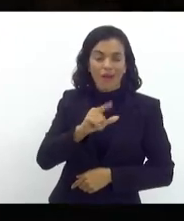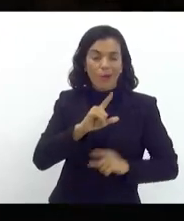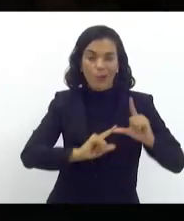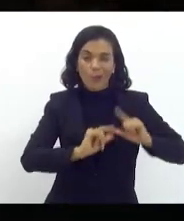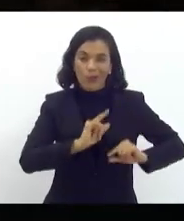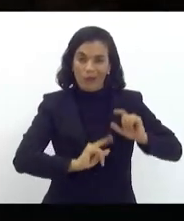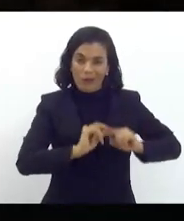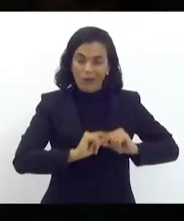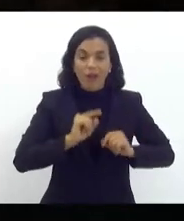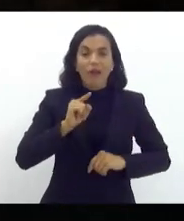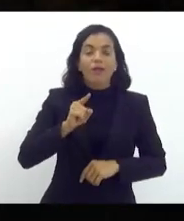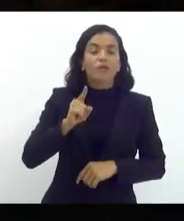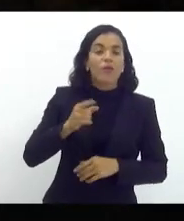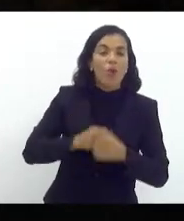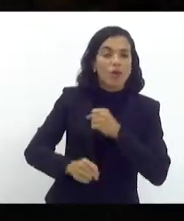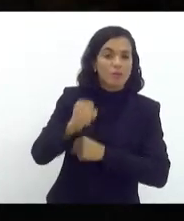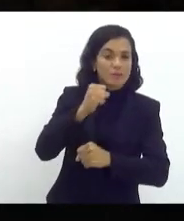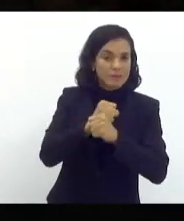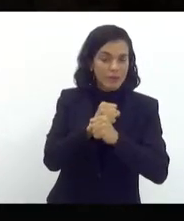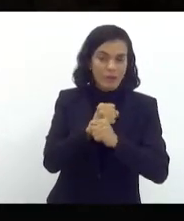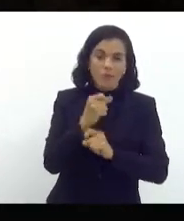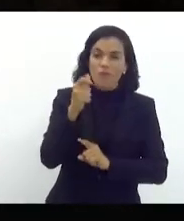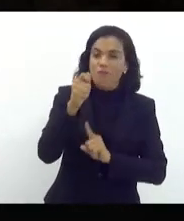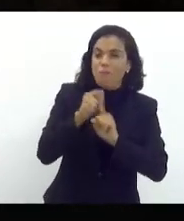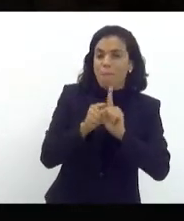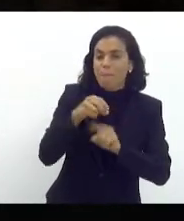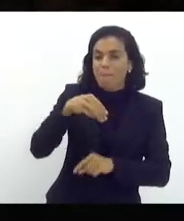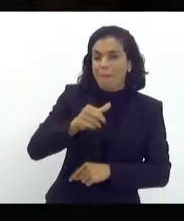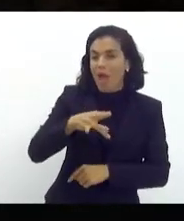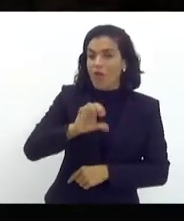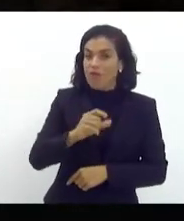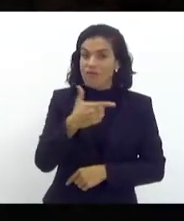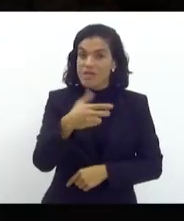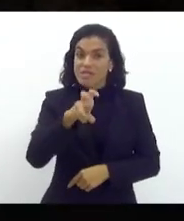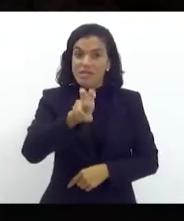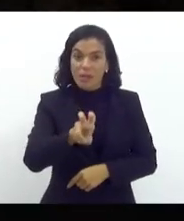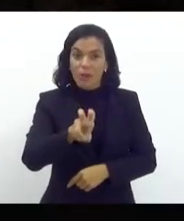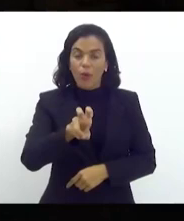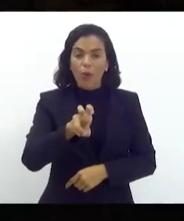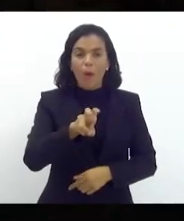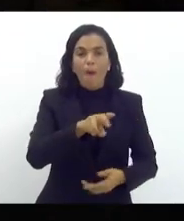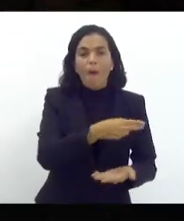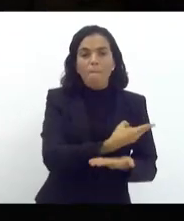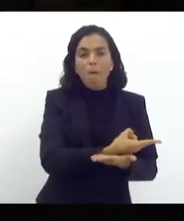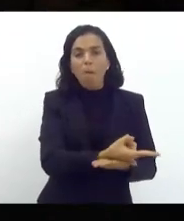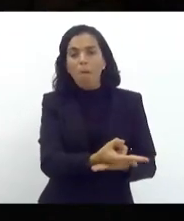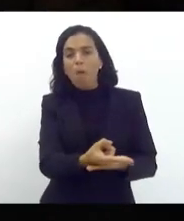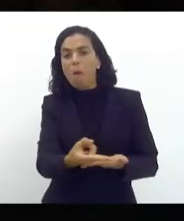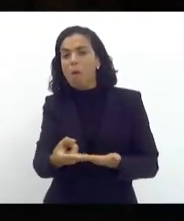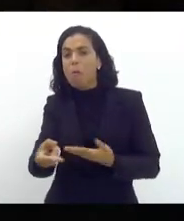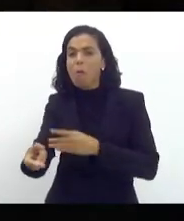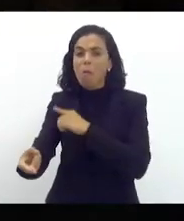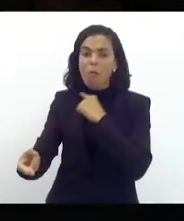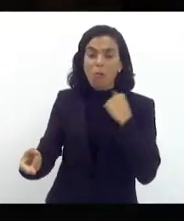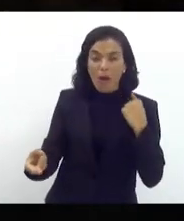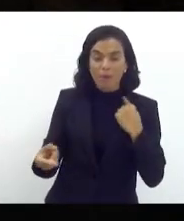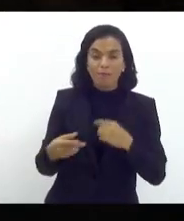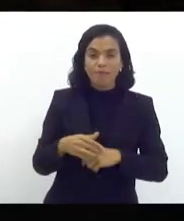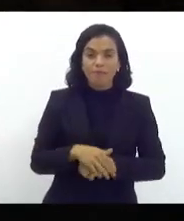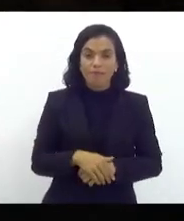passado no final de maio teve 25 mortos também numa ação policial e quando nós